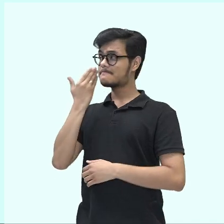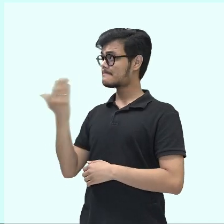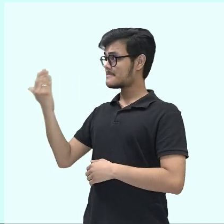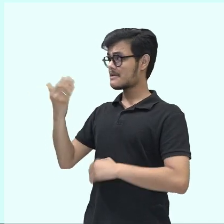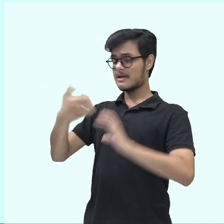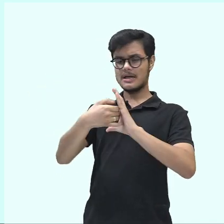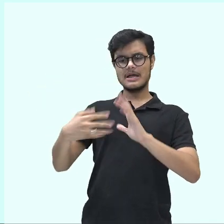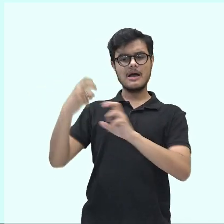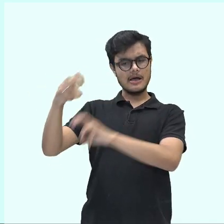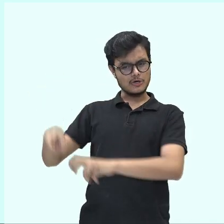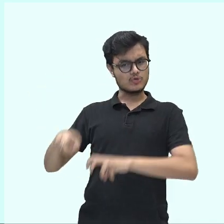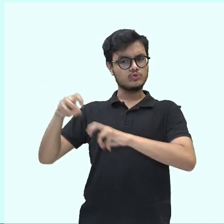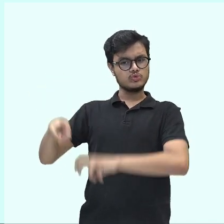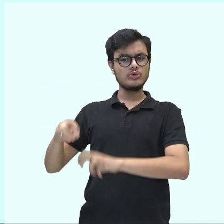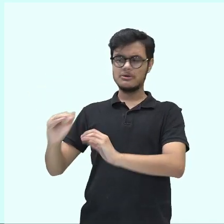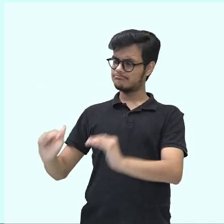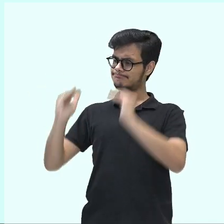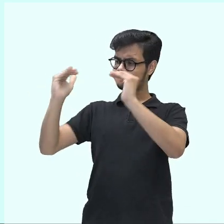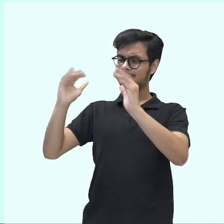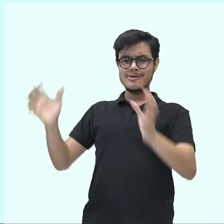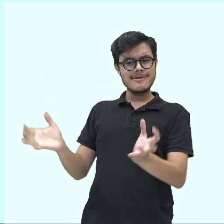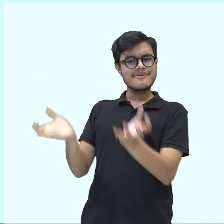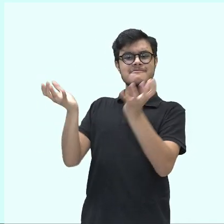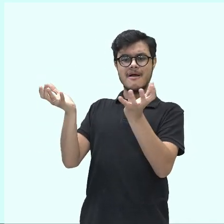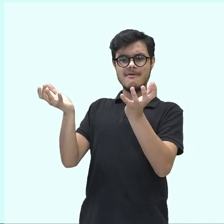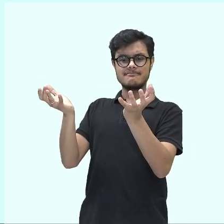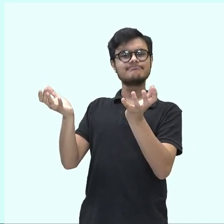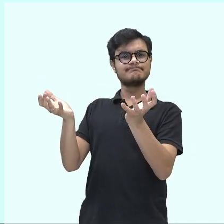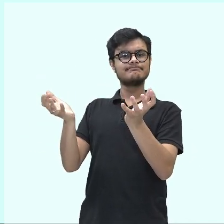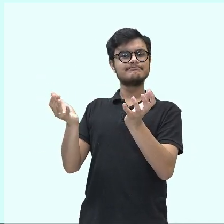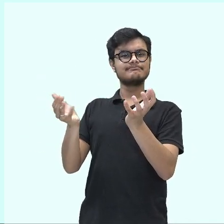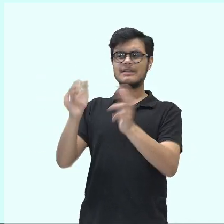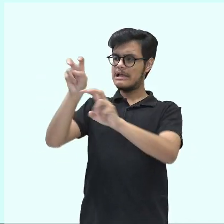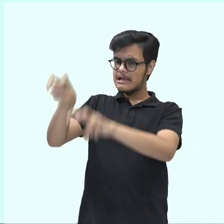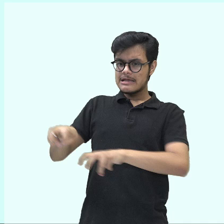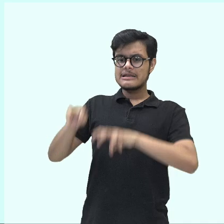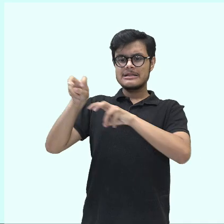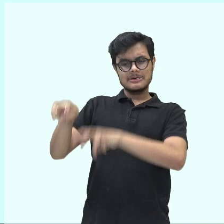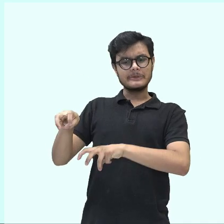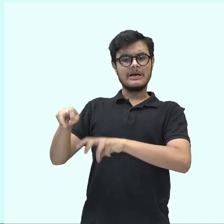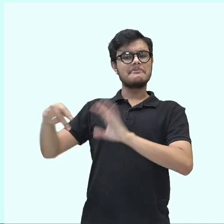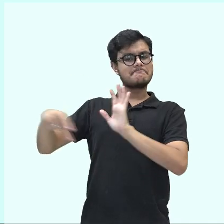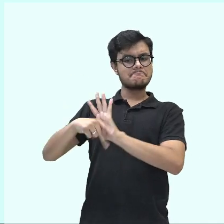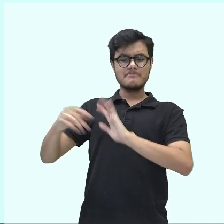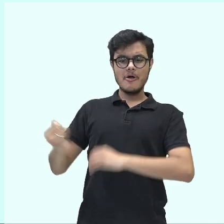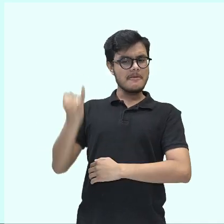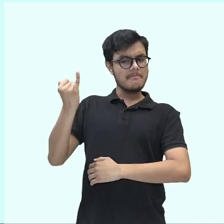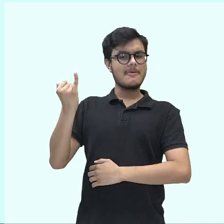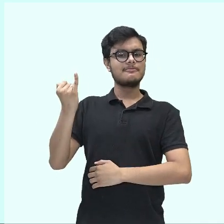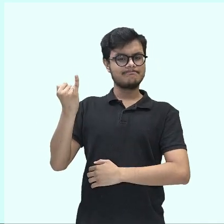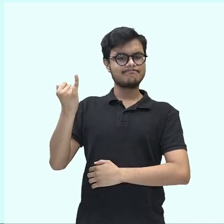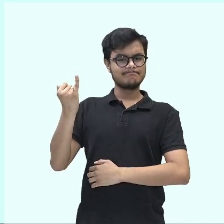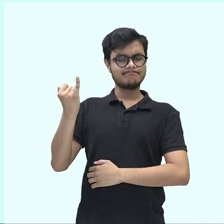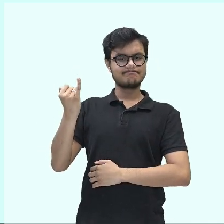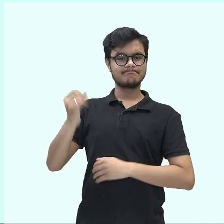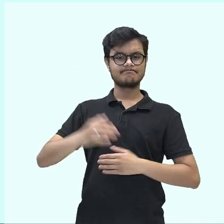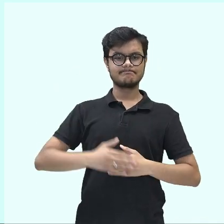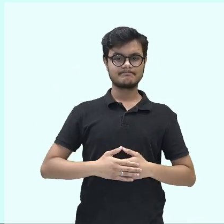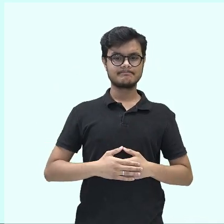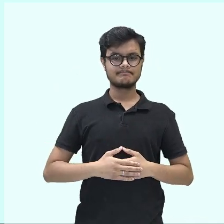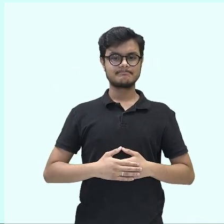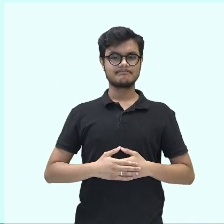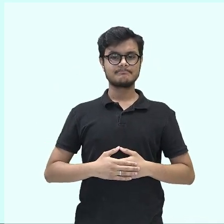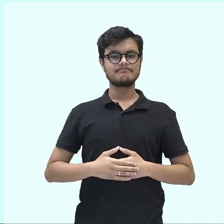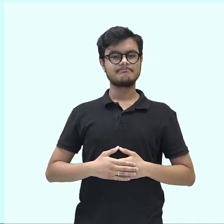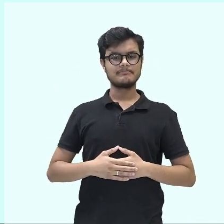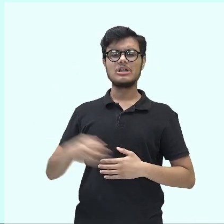apresenta uma agricultura mais desenvolvida, né, o que a gente chama aí de agricultura aqui que eu marquei para vocês globalizada, que seria uma